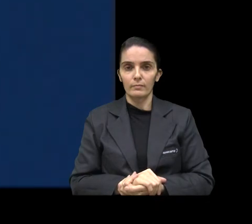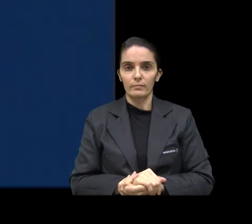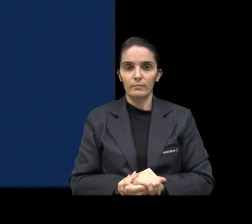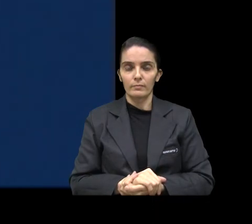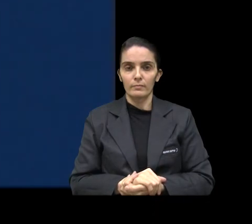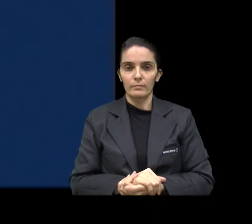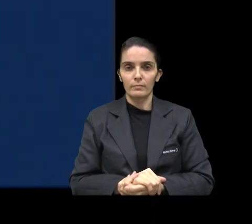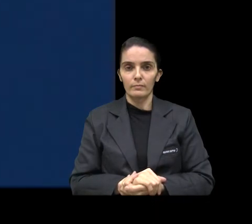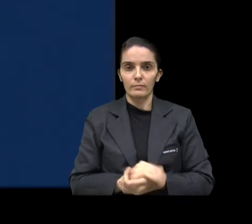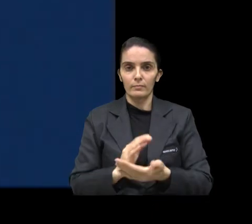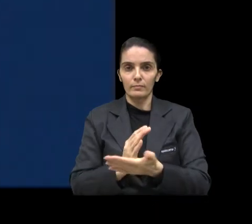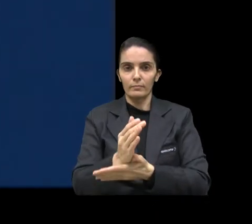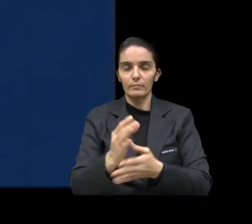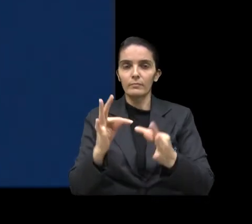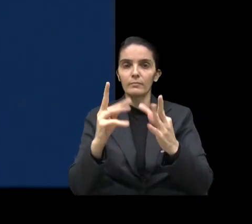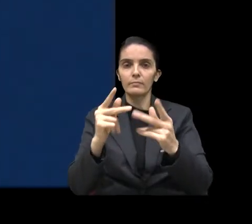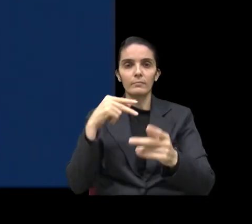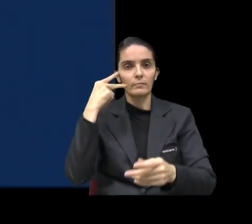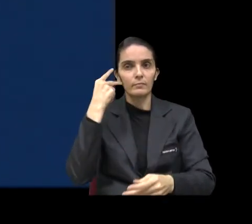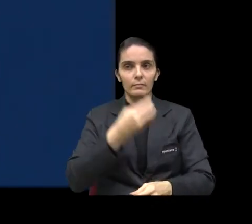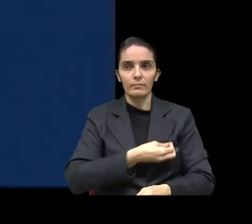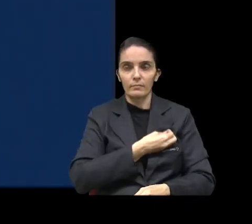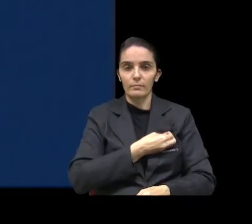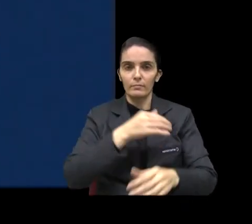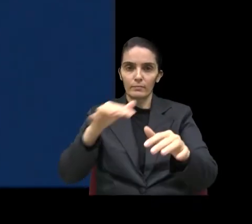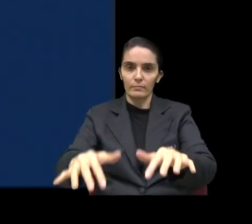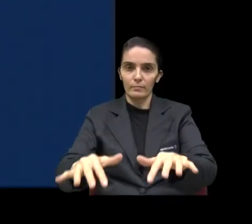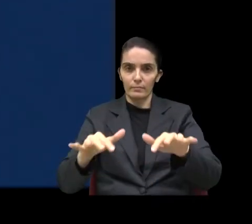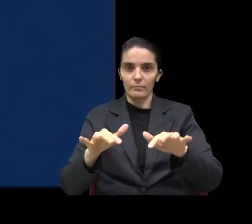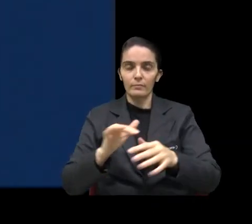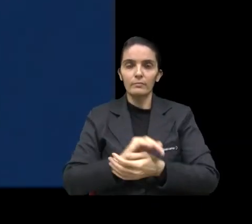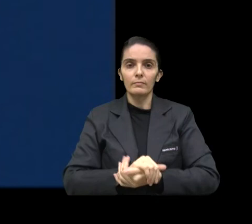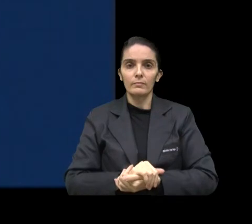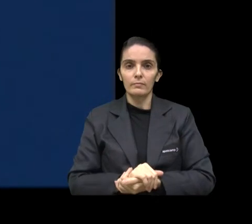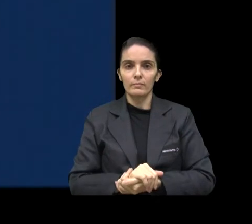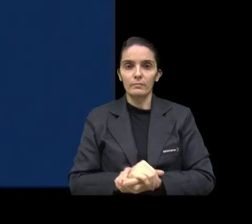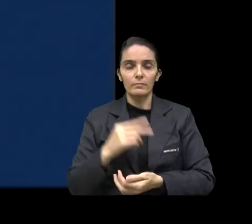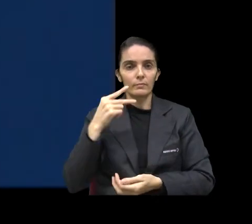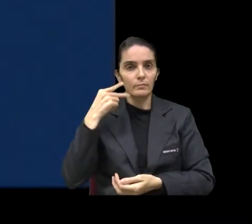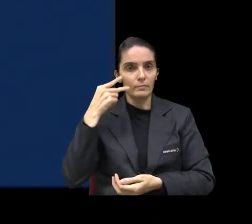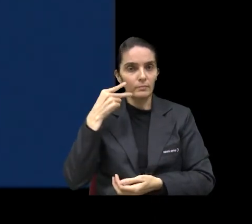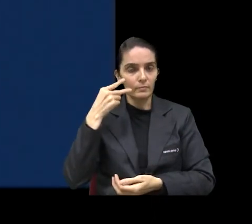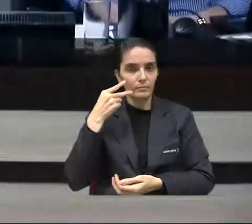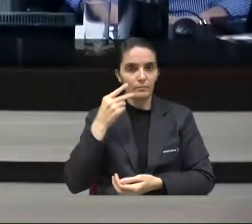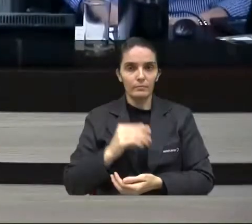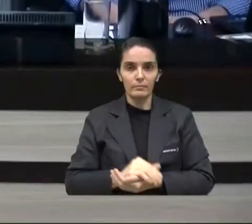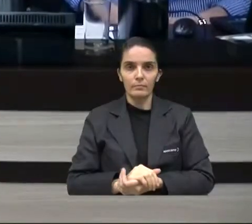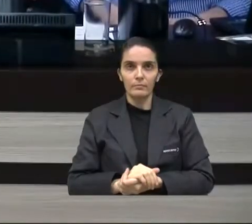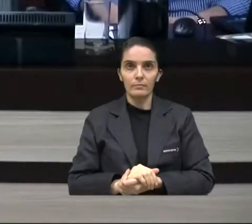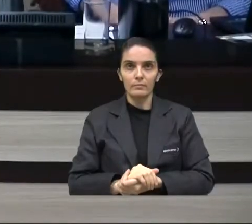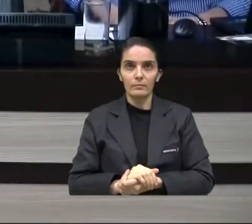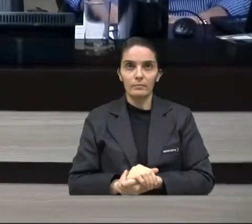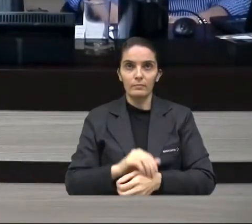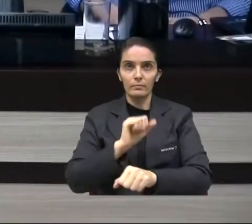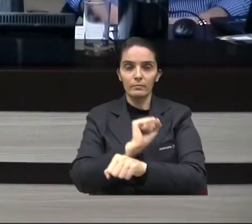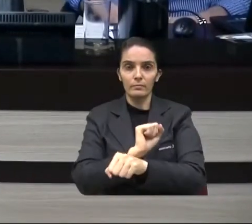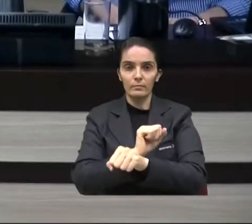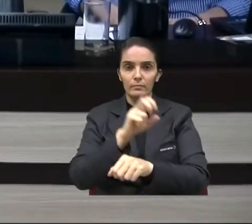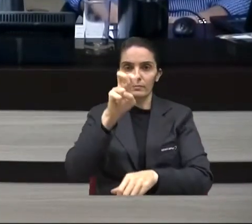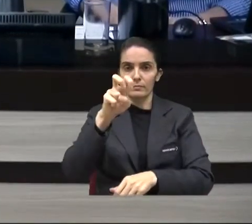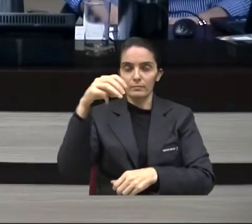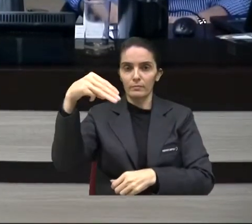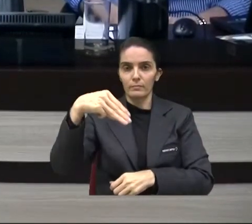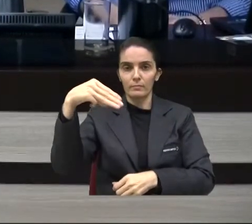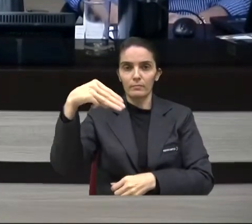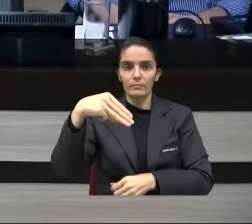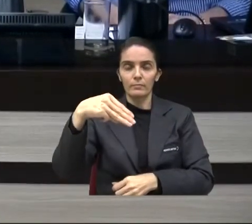A moção foi aprovada por todos os vereadores presentes no plenário. Senhores vereadores, a sessão está suspensa 5